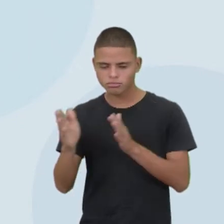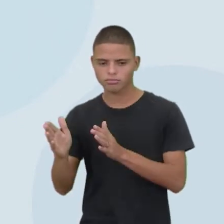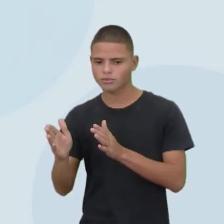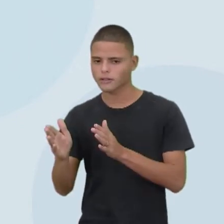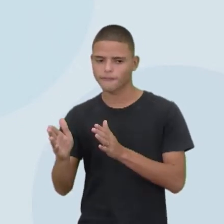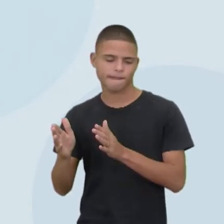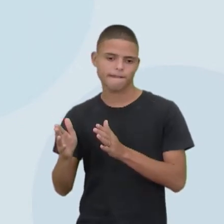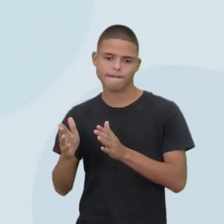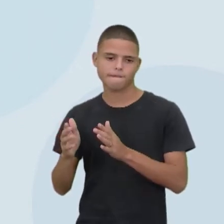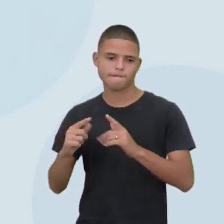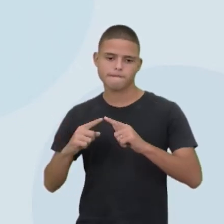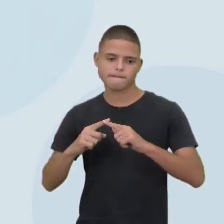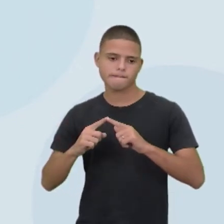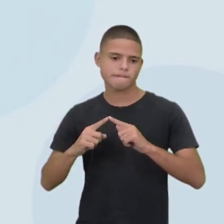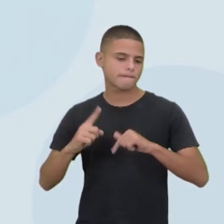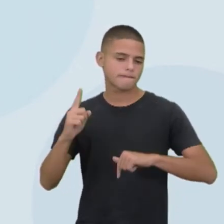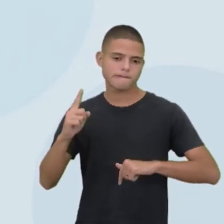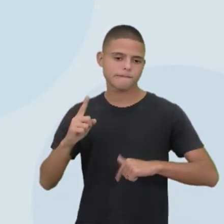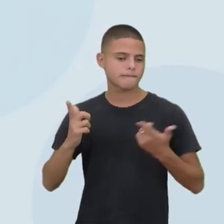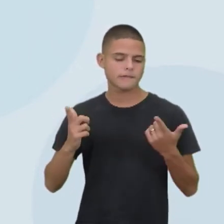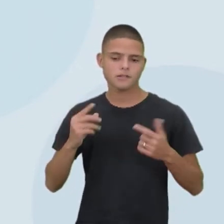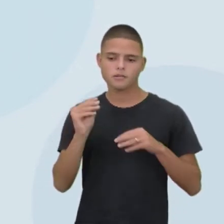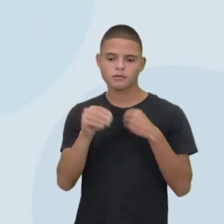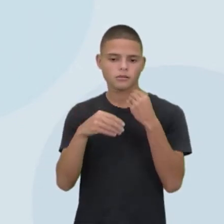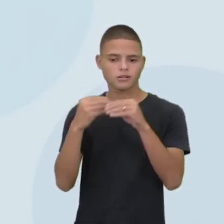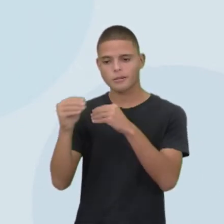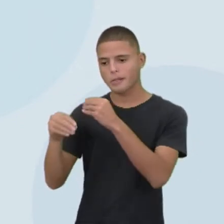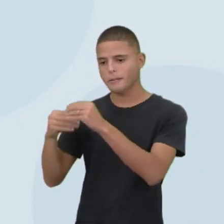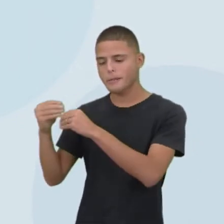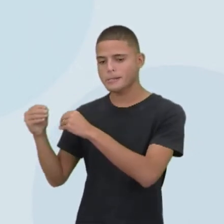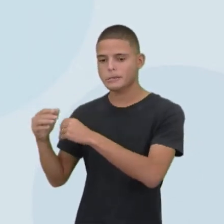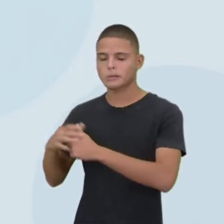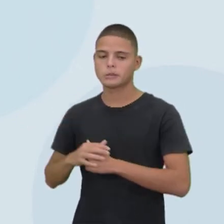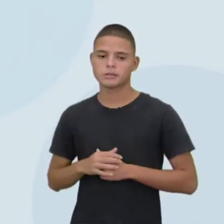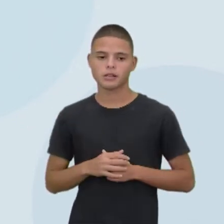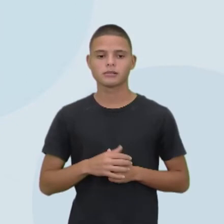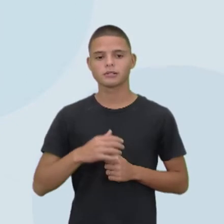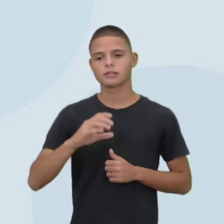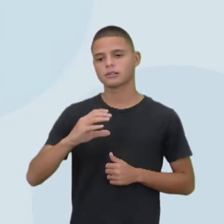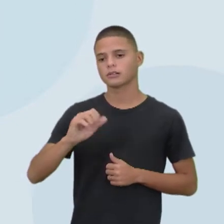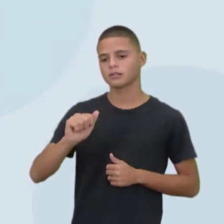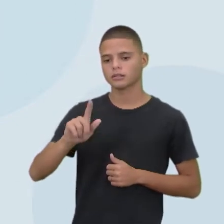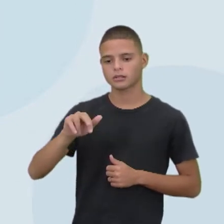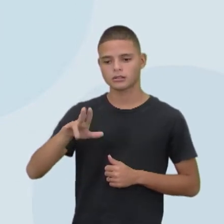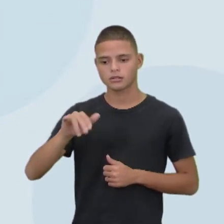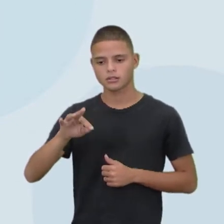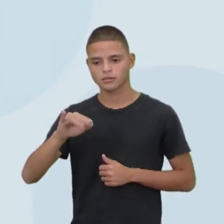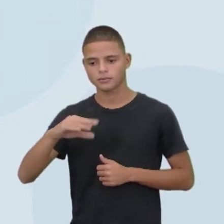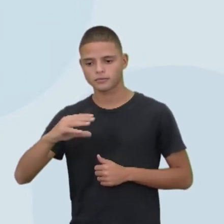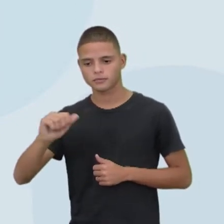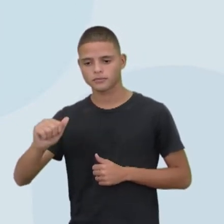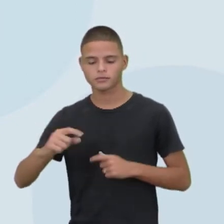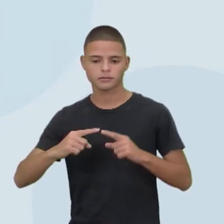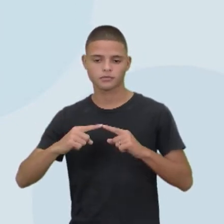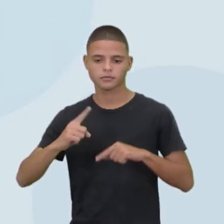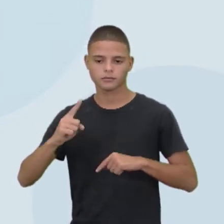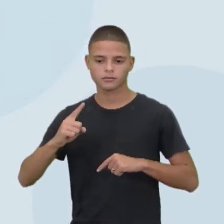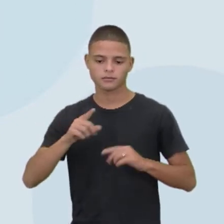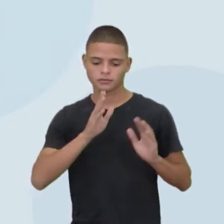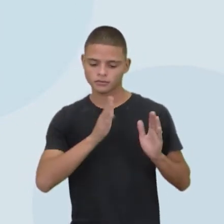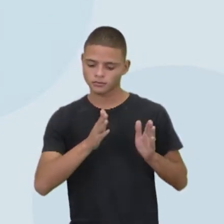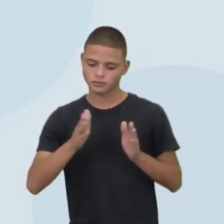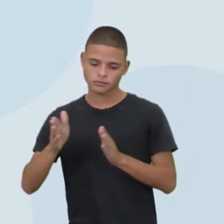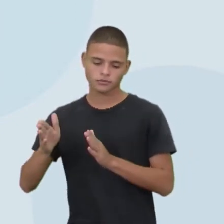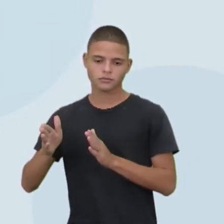contraditória, né? Vem para contradizer a qualitativa ordinal, né? Porque se na ordinal a ordem